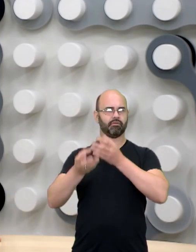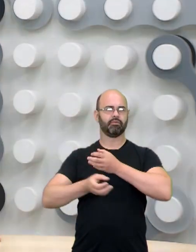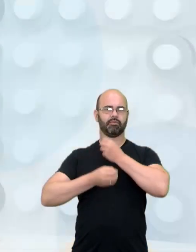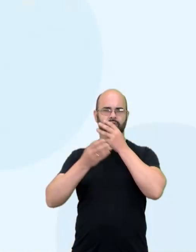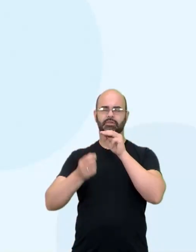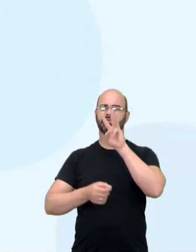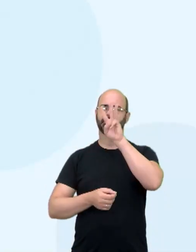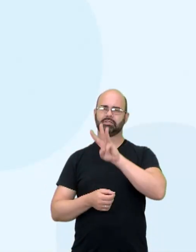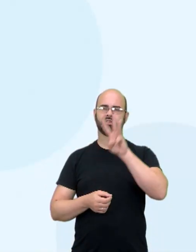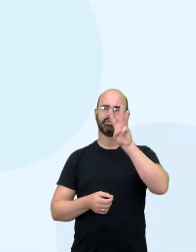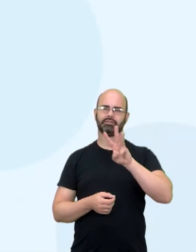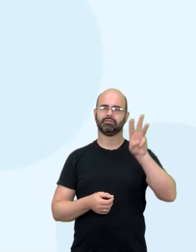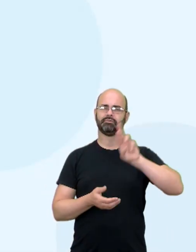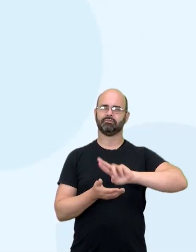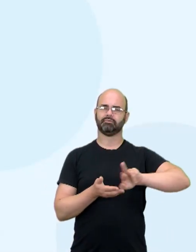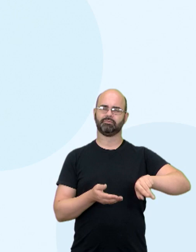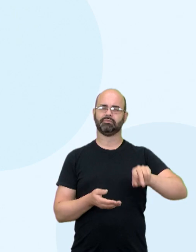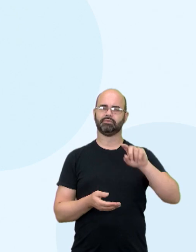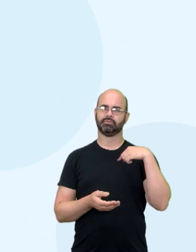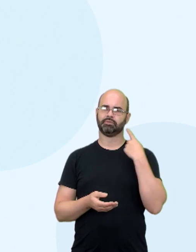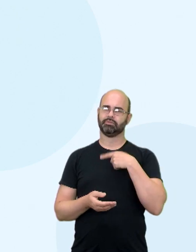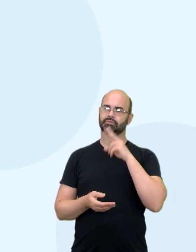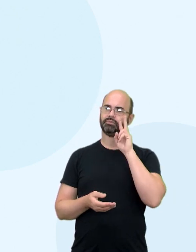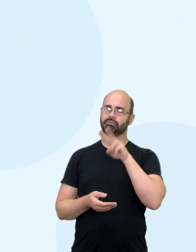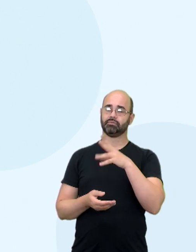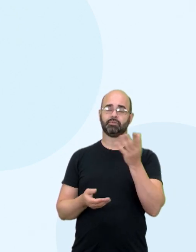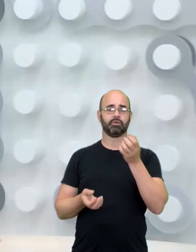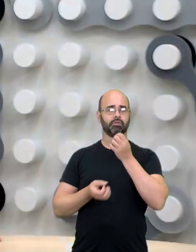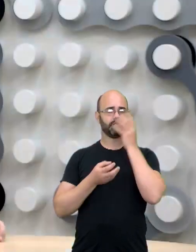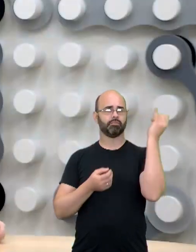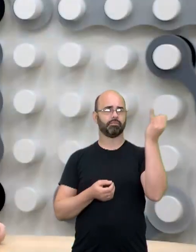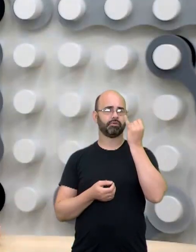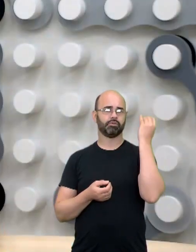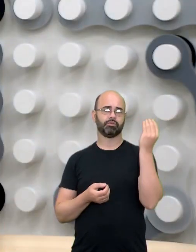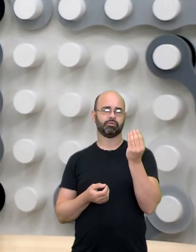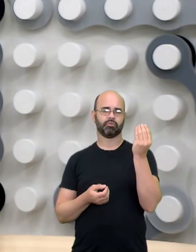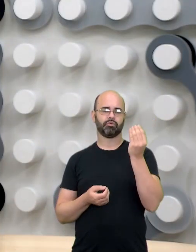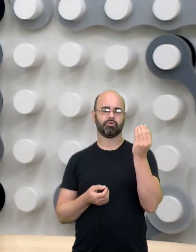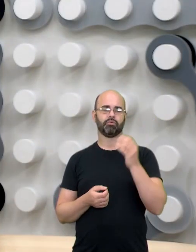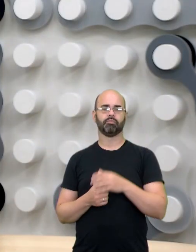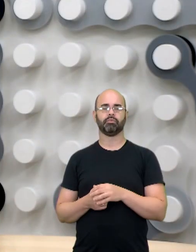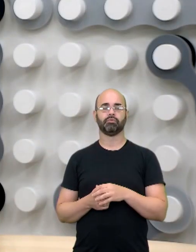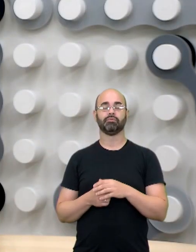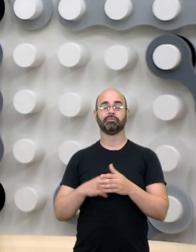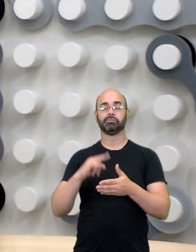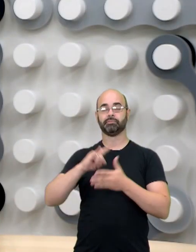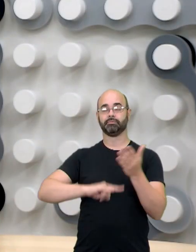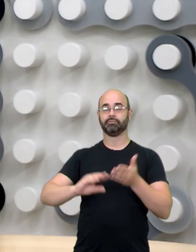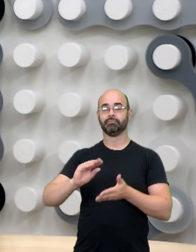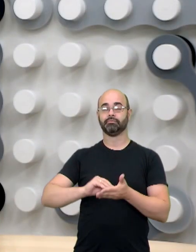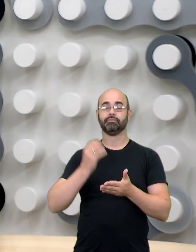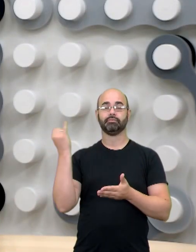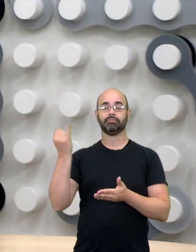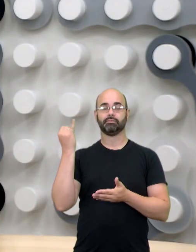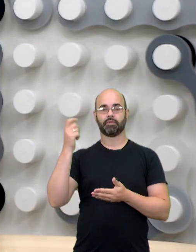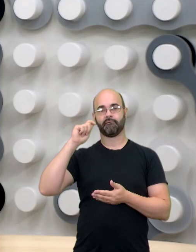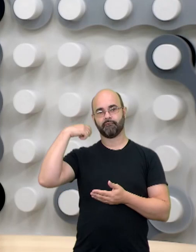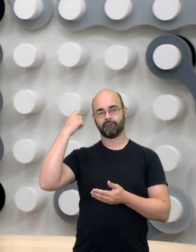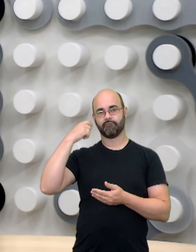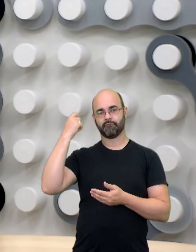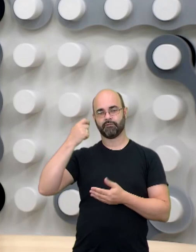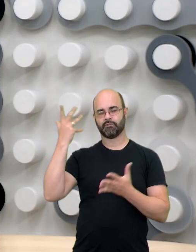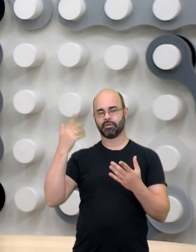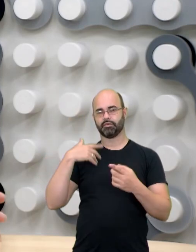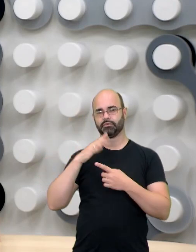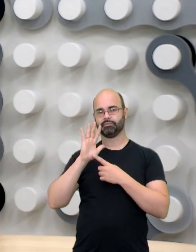passar um vídeo para vocês, né, de como é importante esses dados. Então tá lá, ó, a importância da documentação e da tecnologia